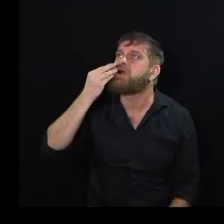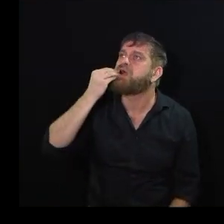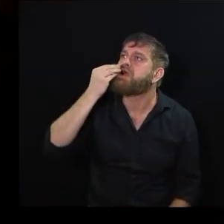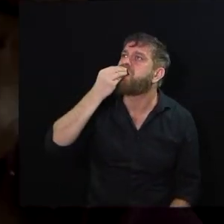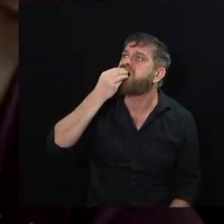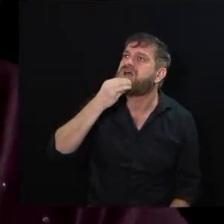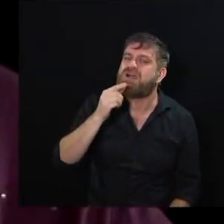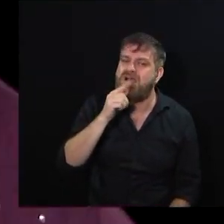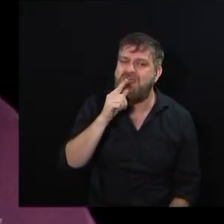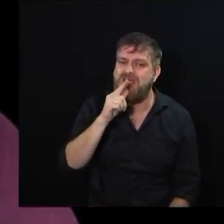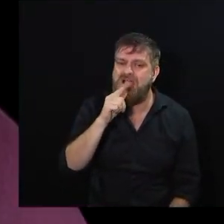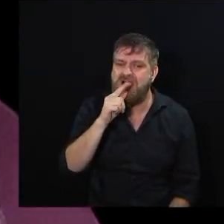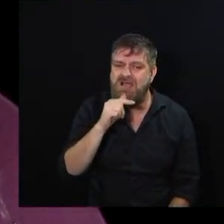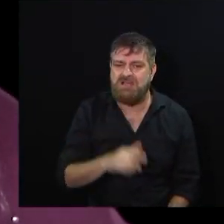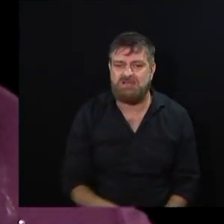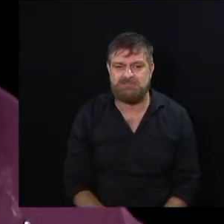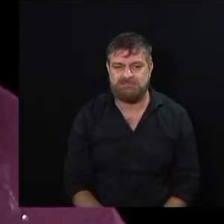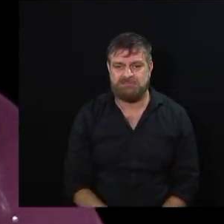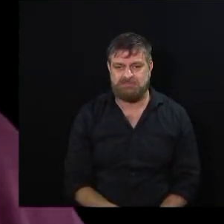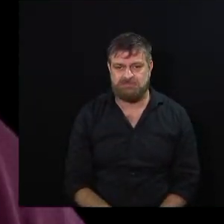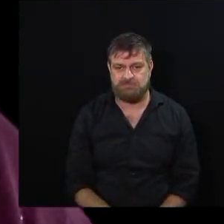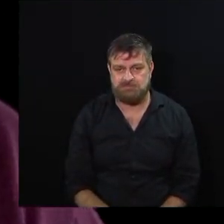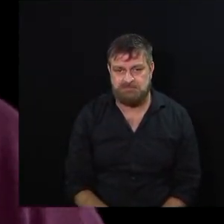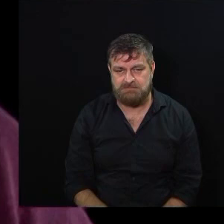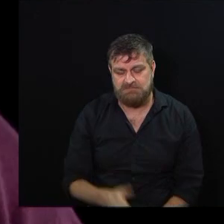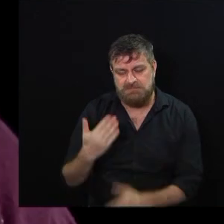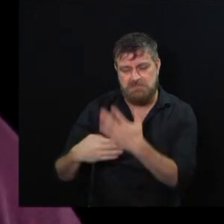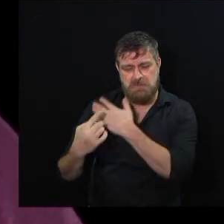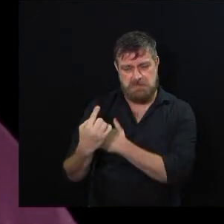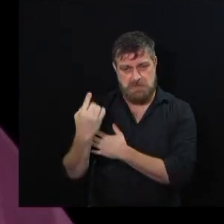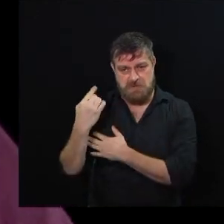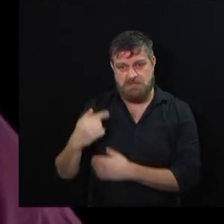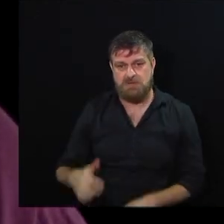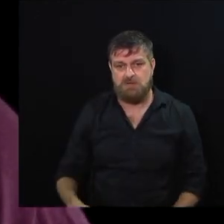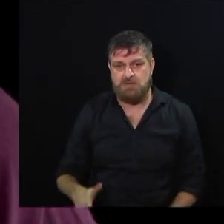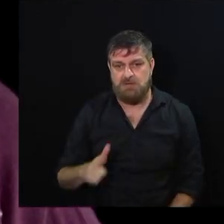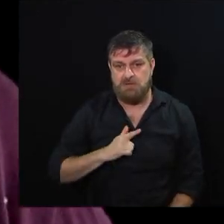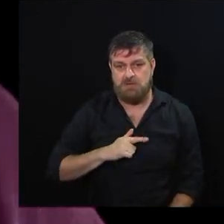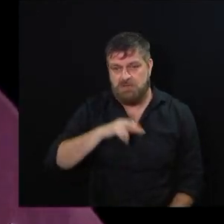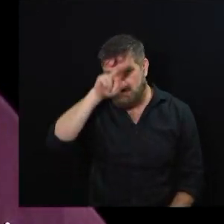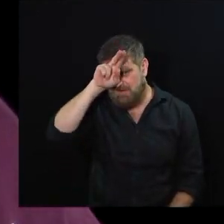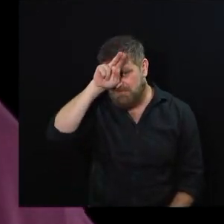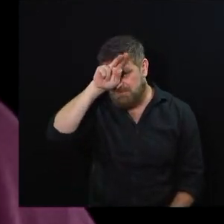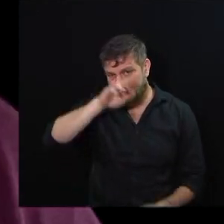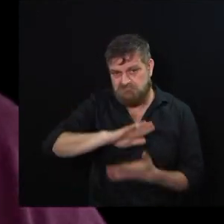isso, sabe? Antigamente, eu matava uma formiga.